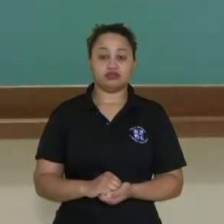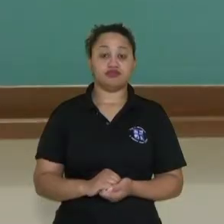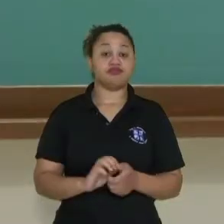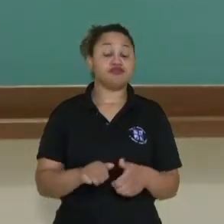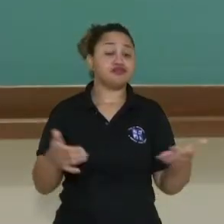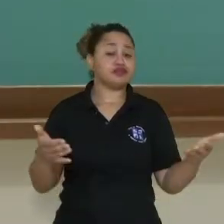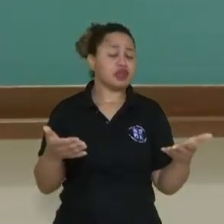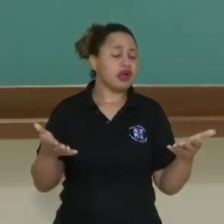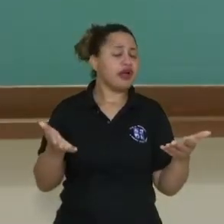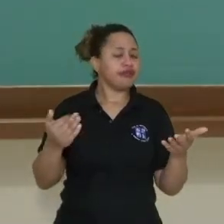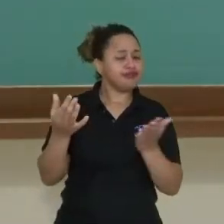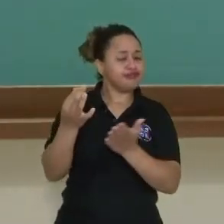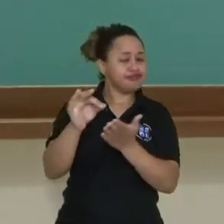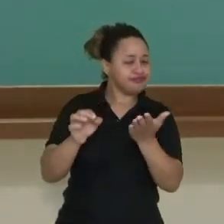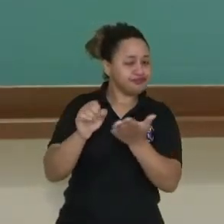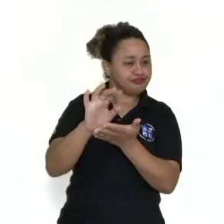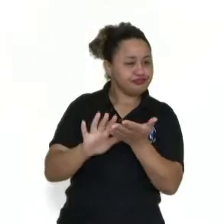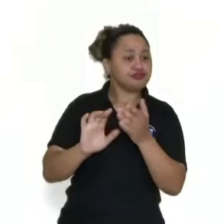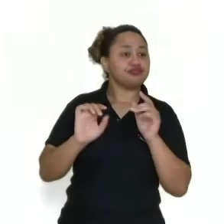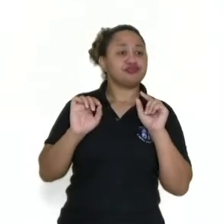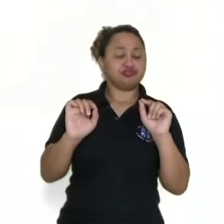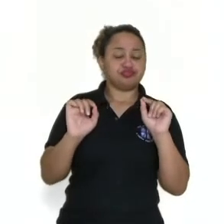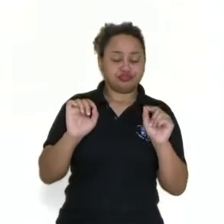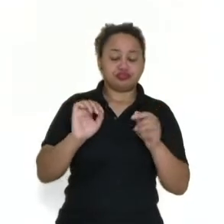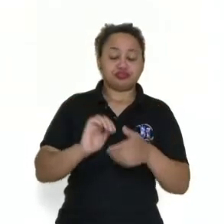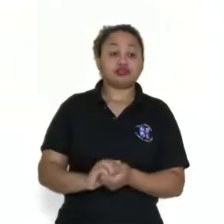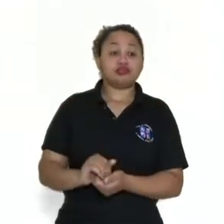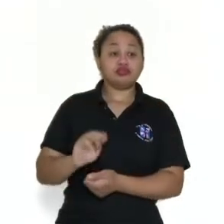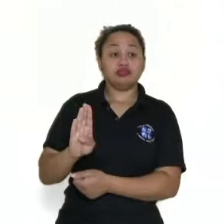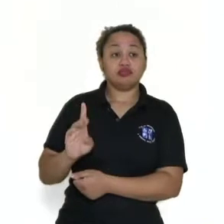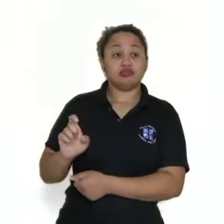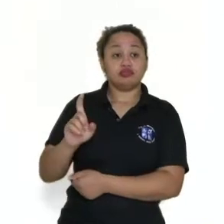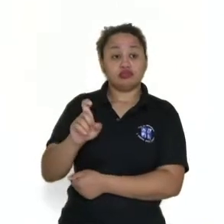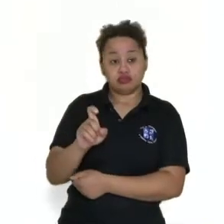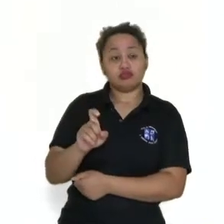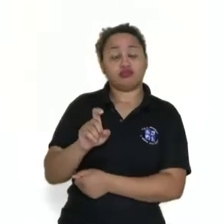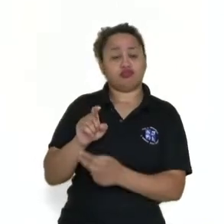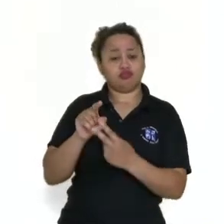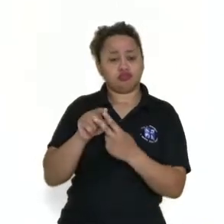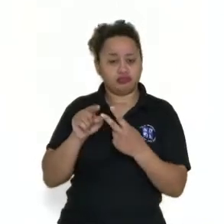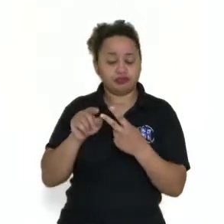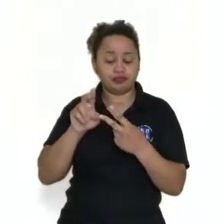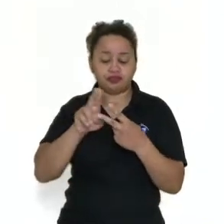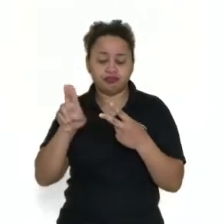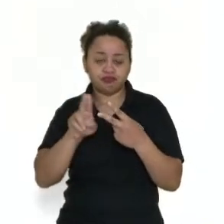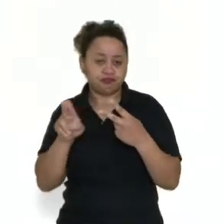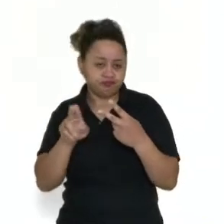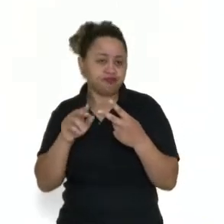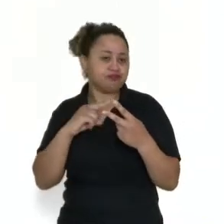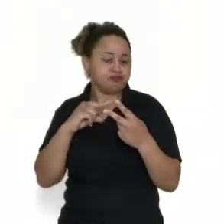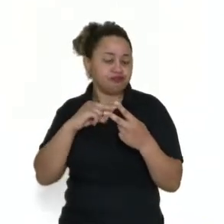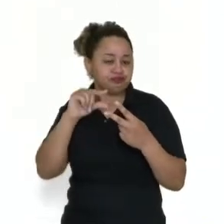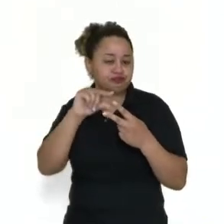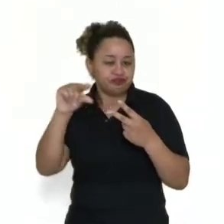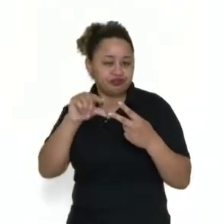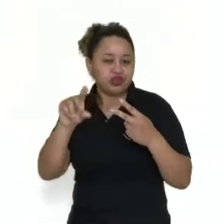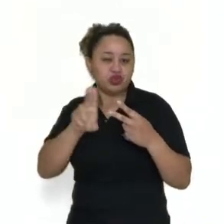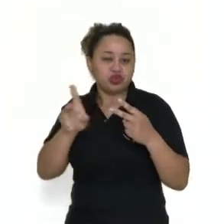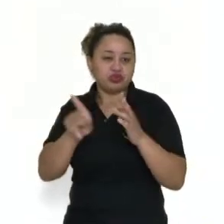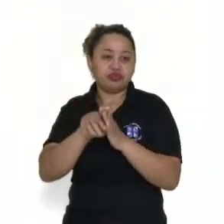Beleza, vamos ver o que você escreveu lá, pessoal. As bactérias do gênero Nitrosomonas e Nitrobacter são